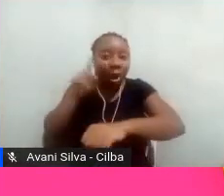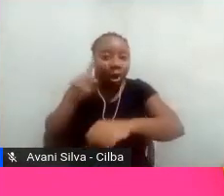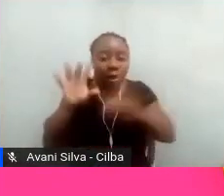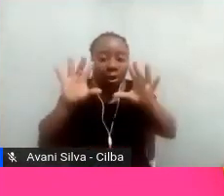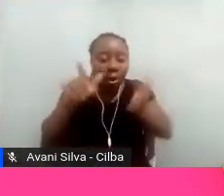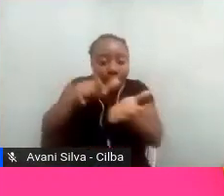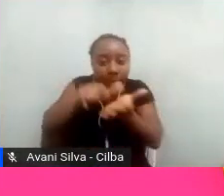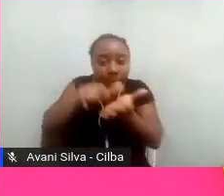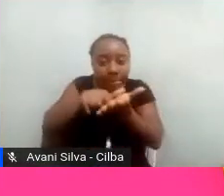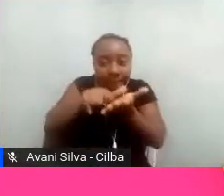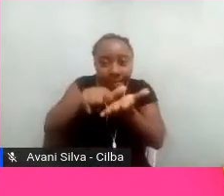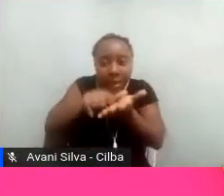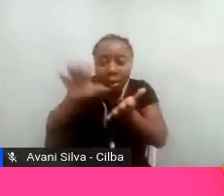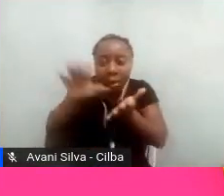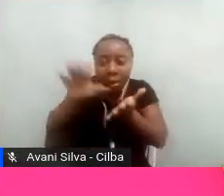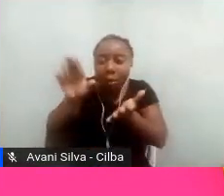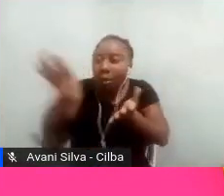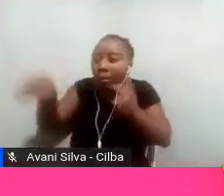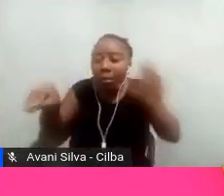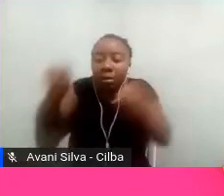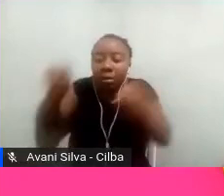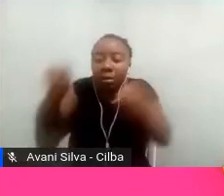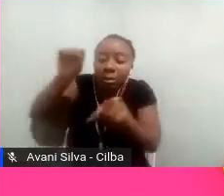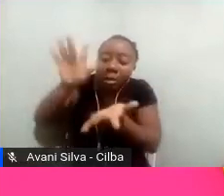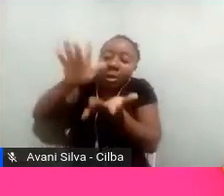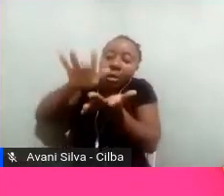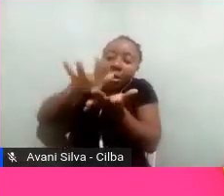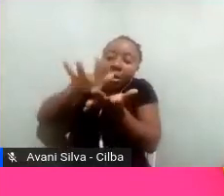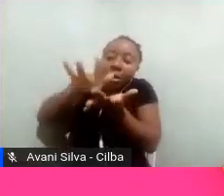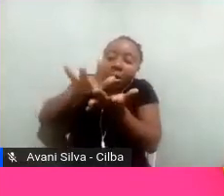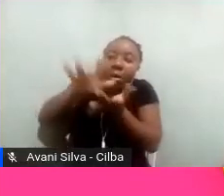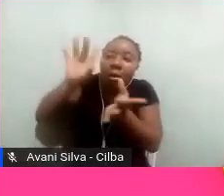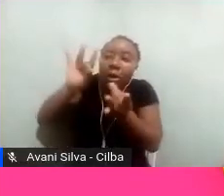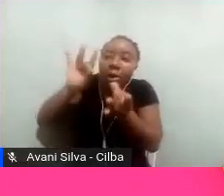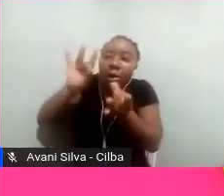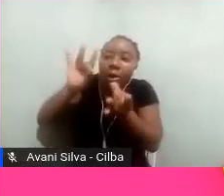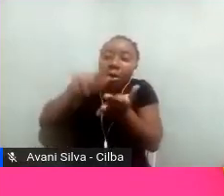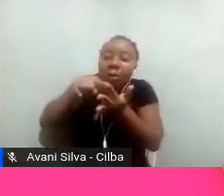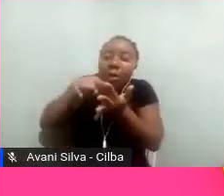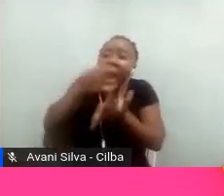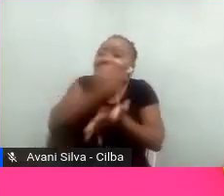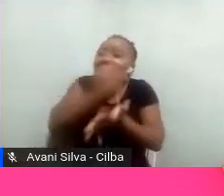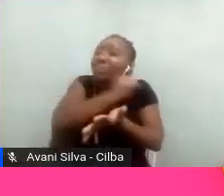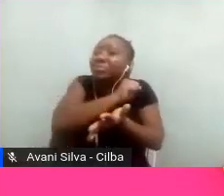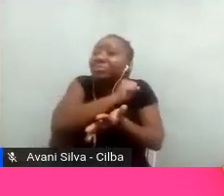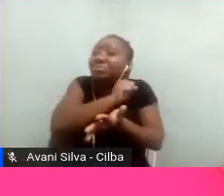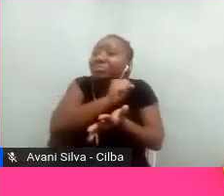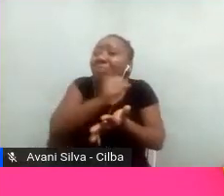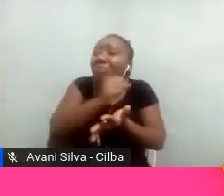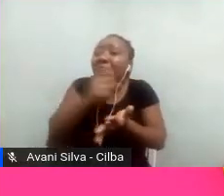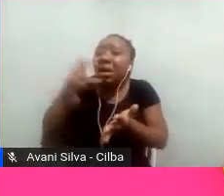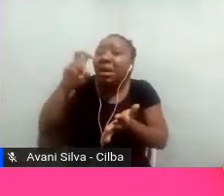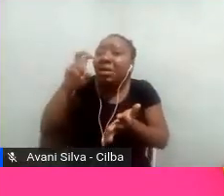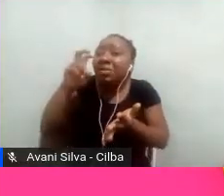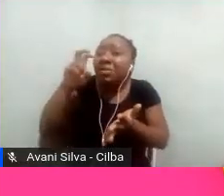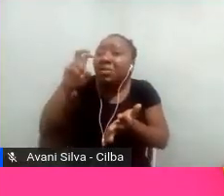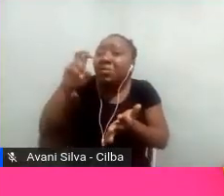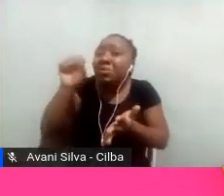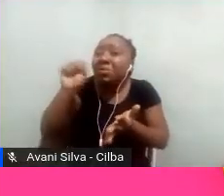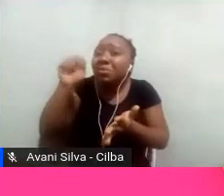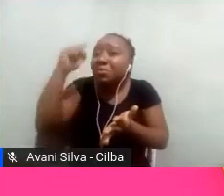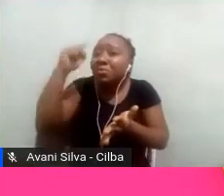outro, eu seguro o menor tempo possível, tipo 5, 6 segundos, e ele já vai